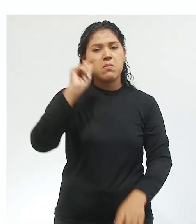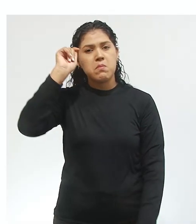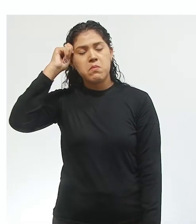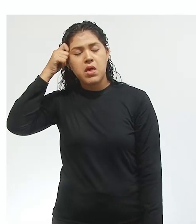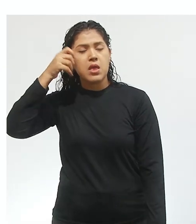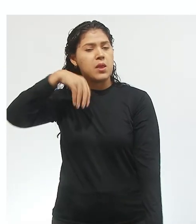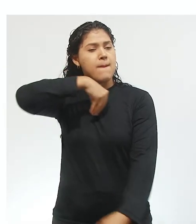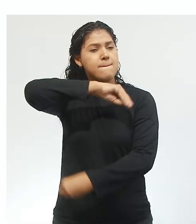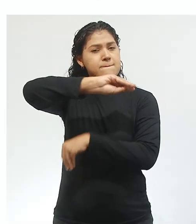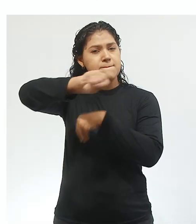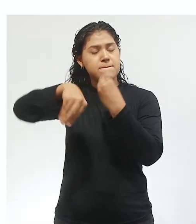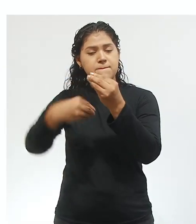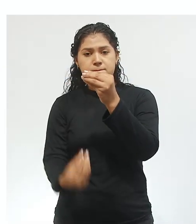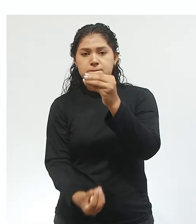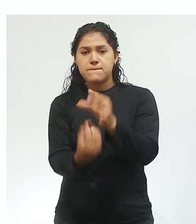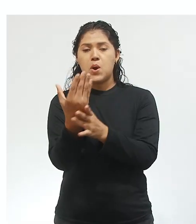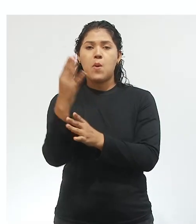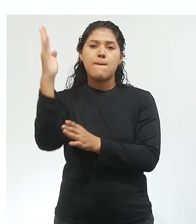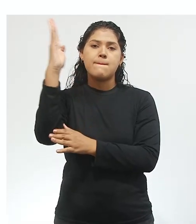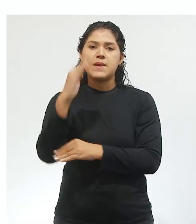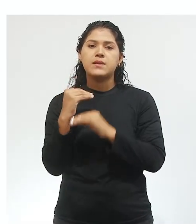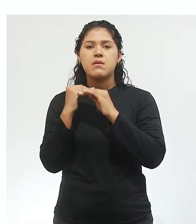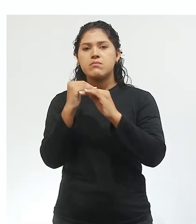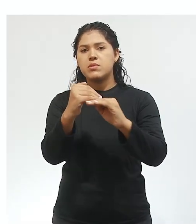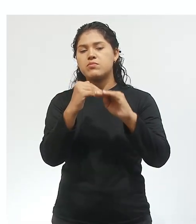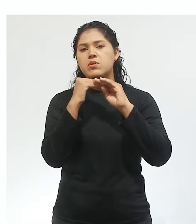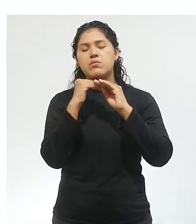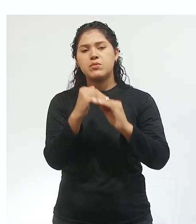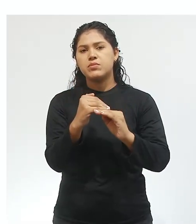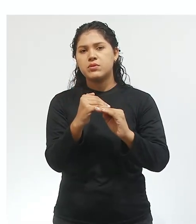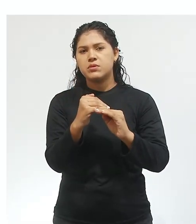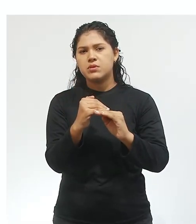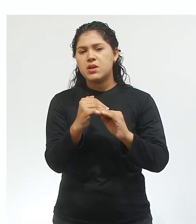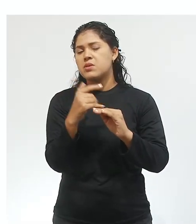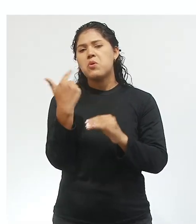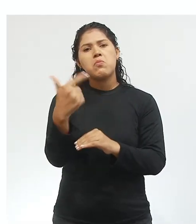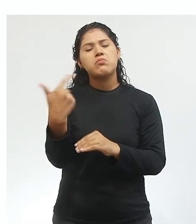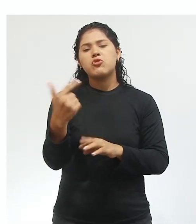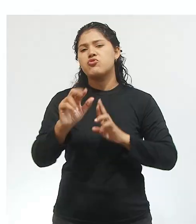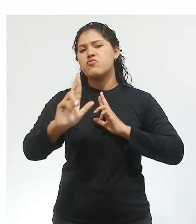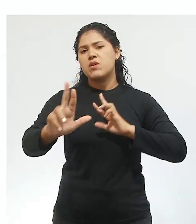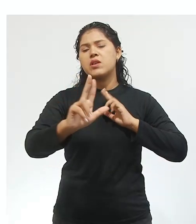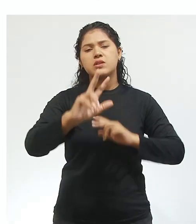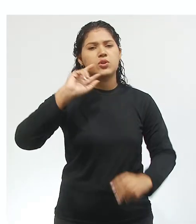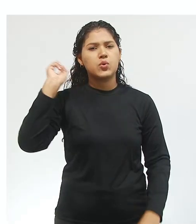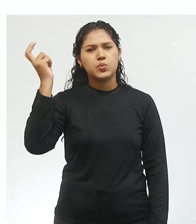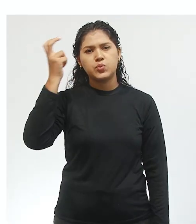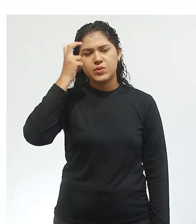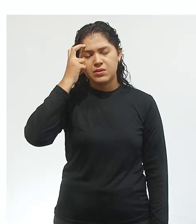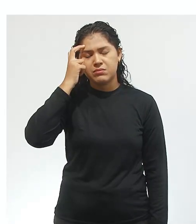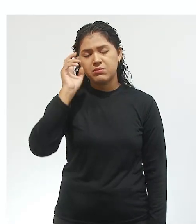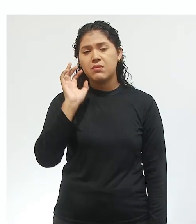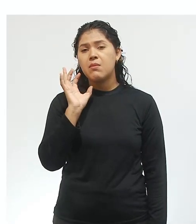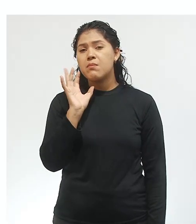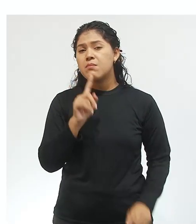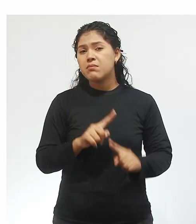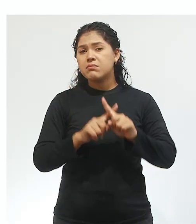negros, neutraliza as diferenças culturais e dificulta o combate ao